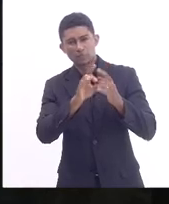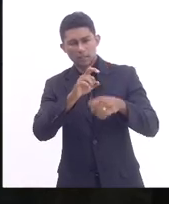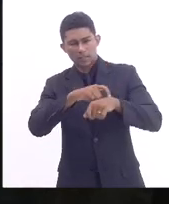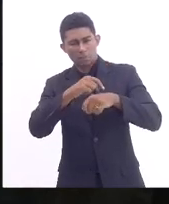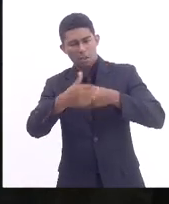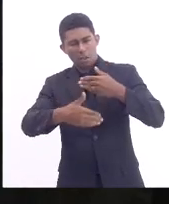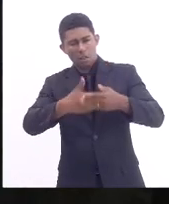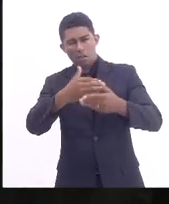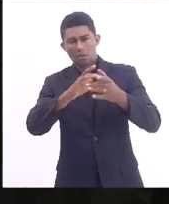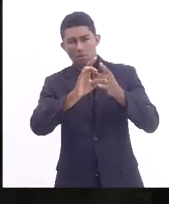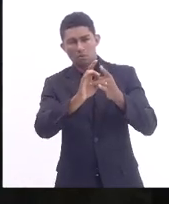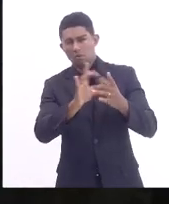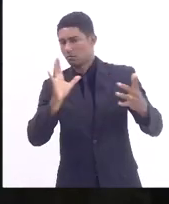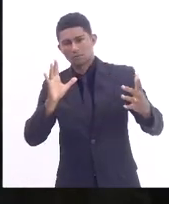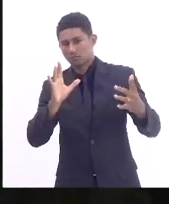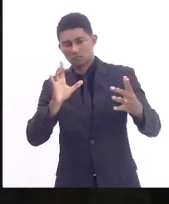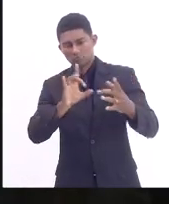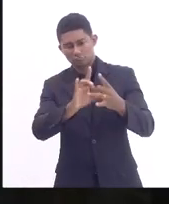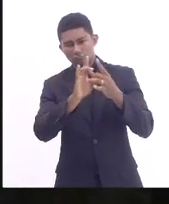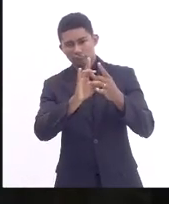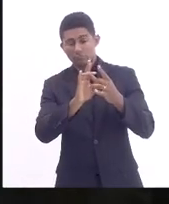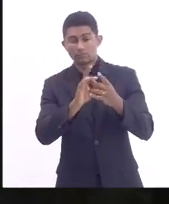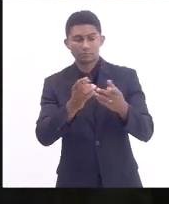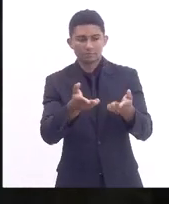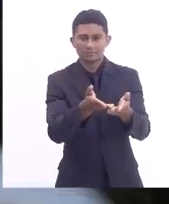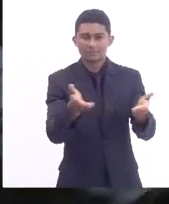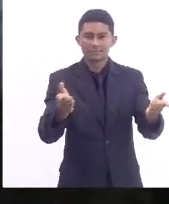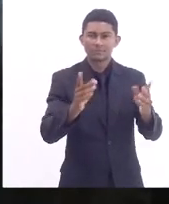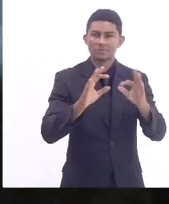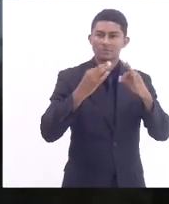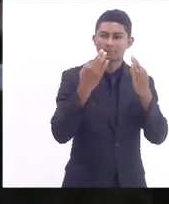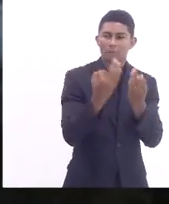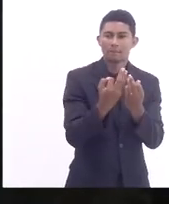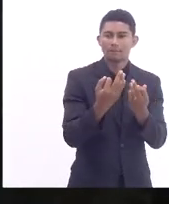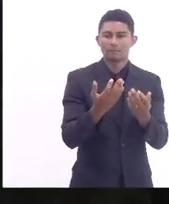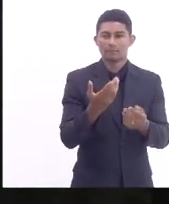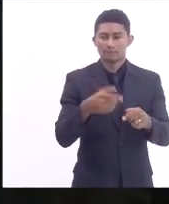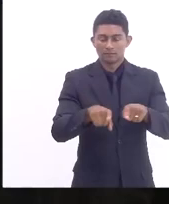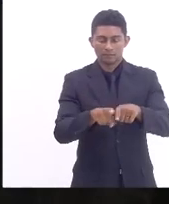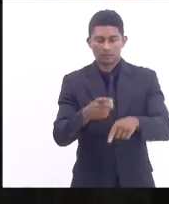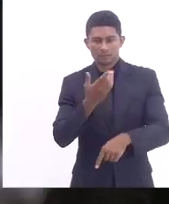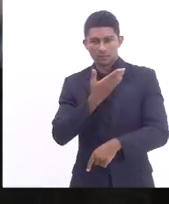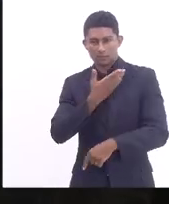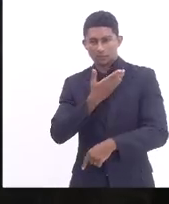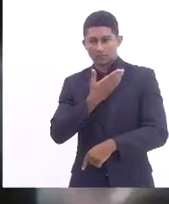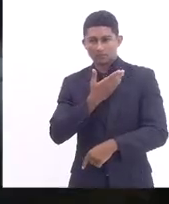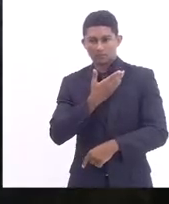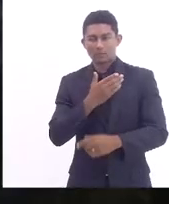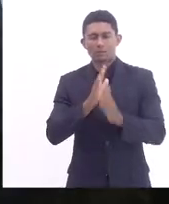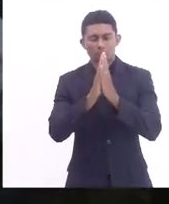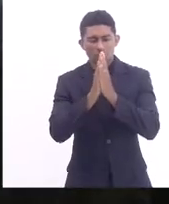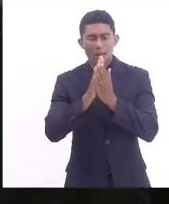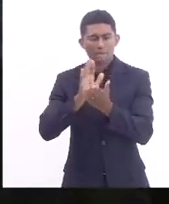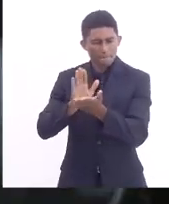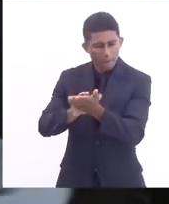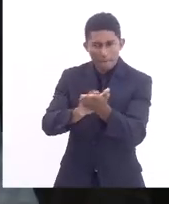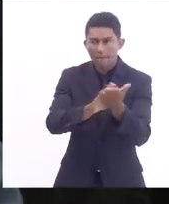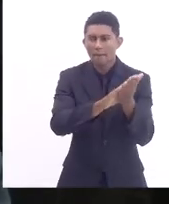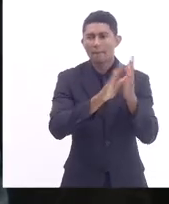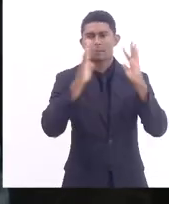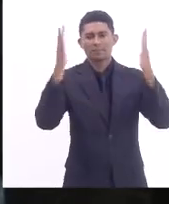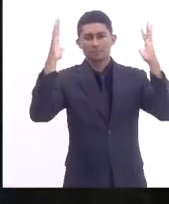destruir então que a gente desce para nossos familiares e os nossos amigos no peito que não dá uma salva de palmas